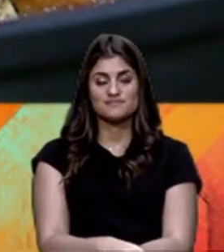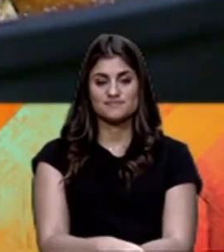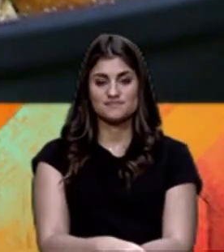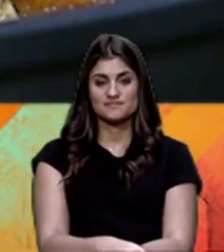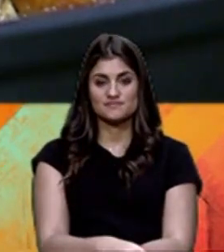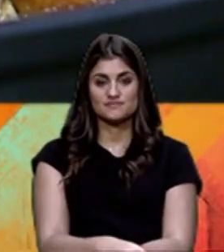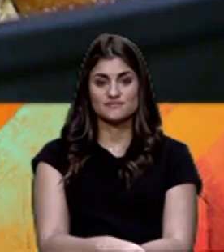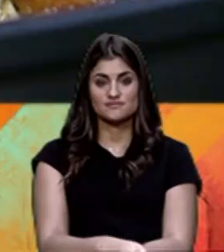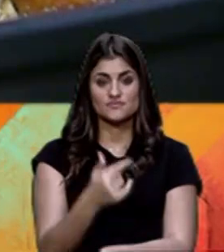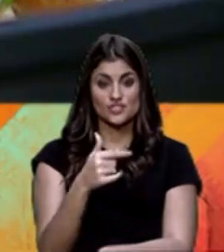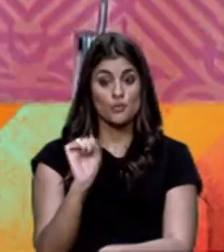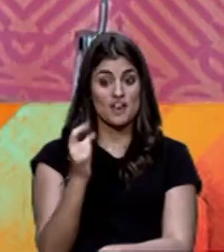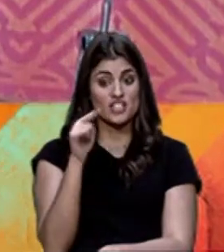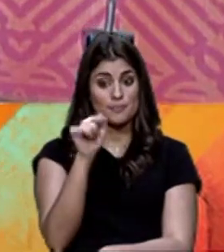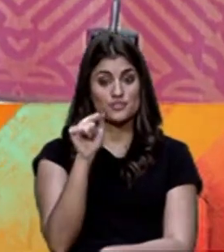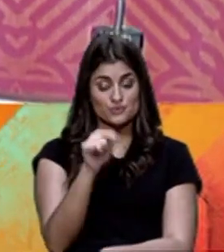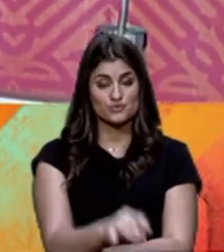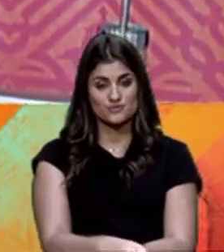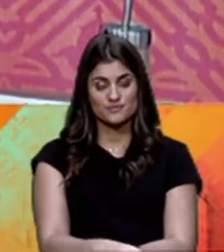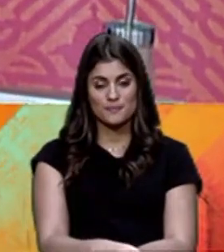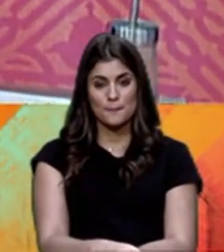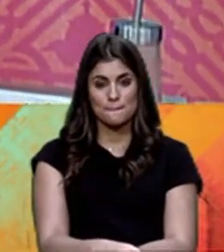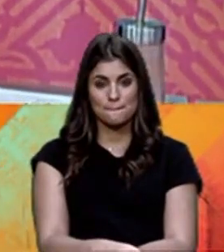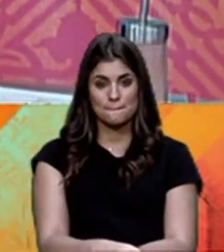Até me estou a adiantar a ti.